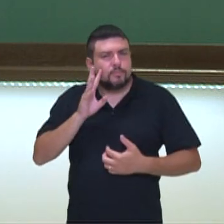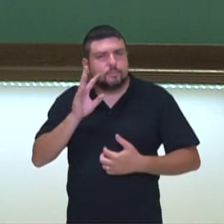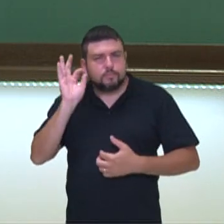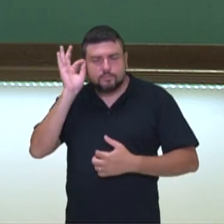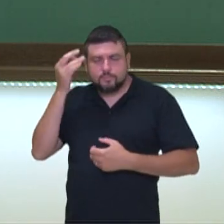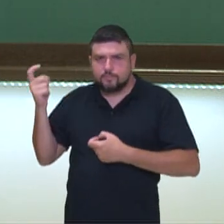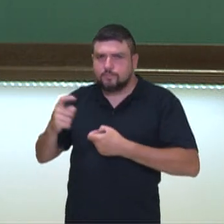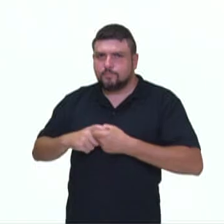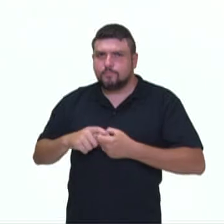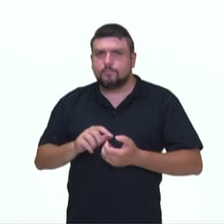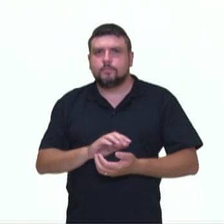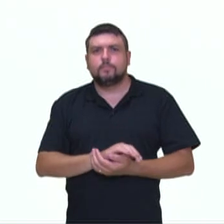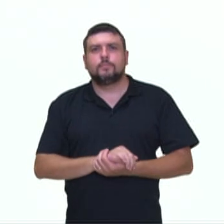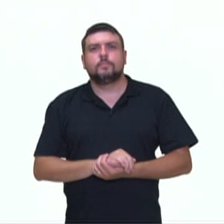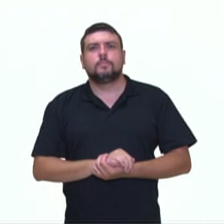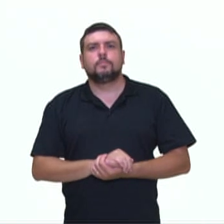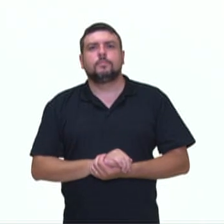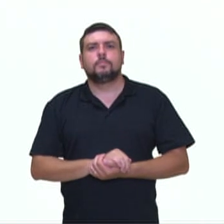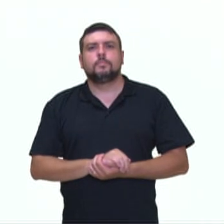Já voltamos.